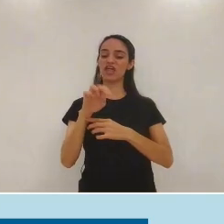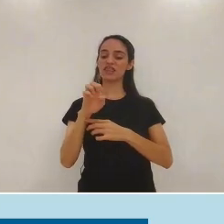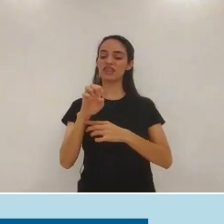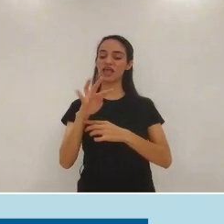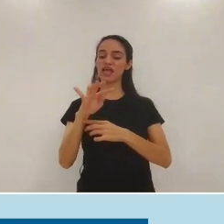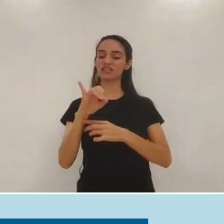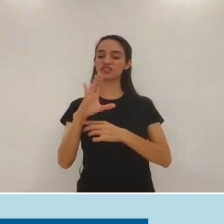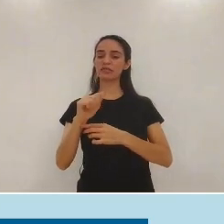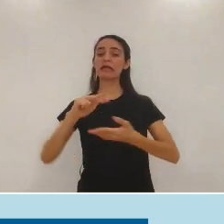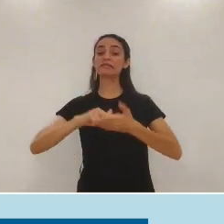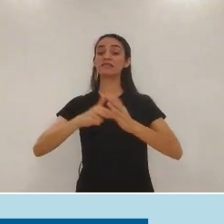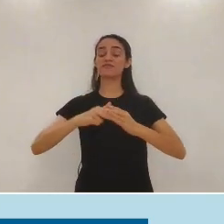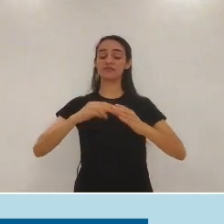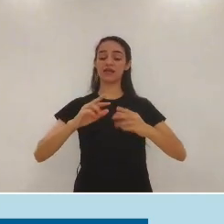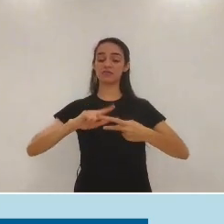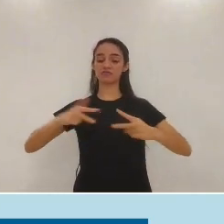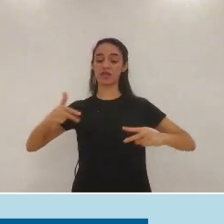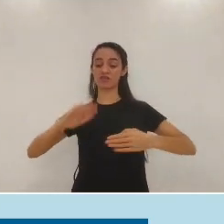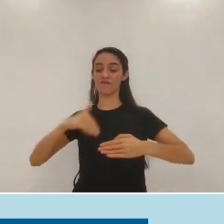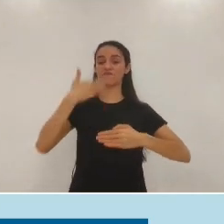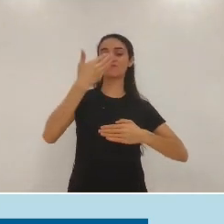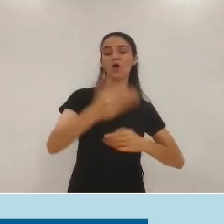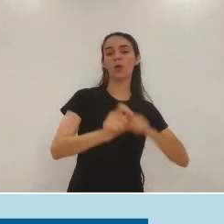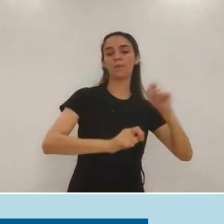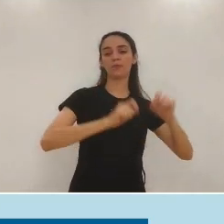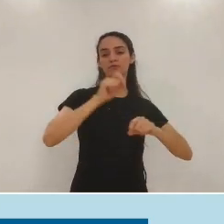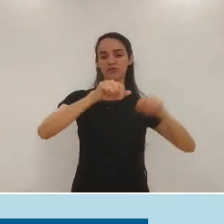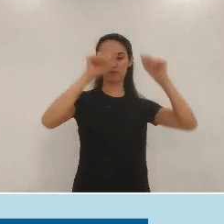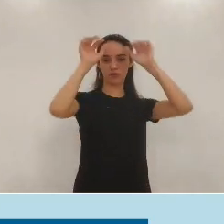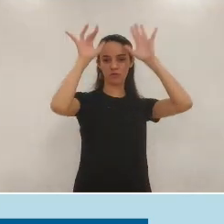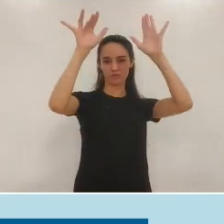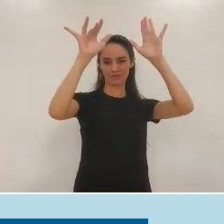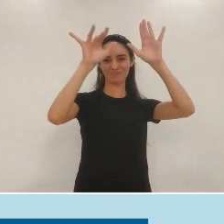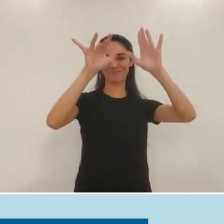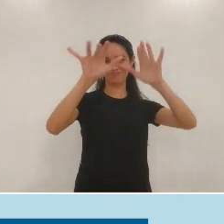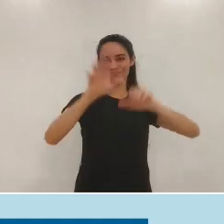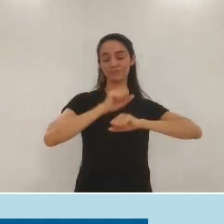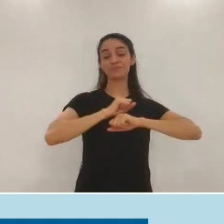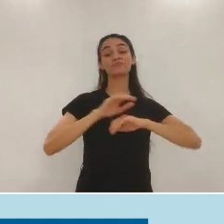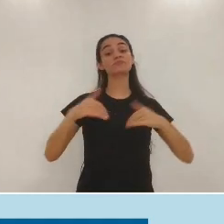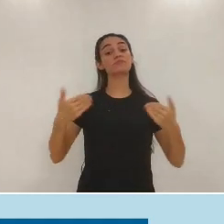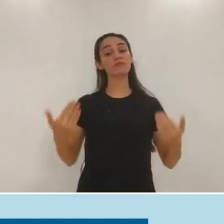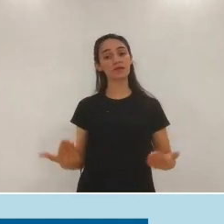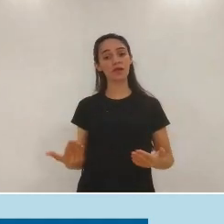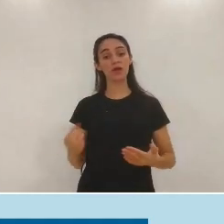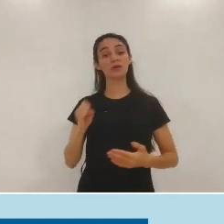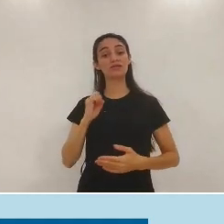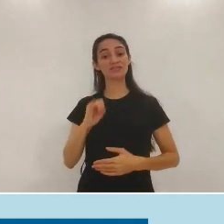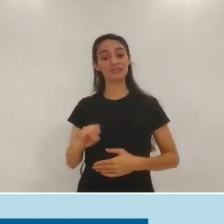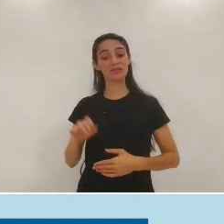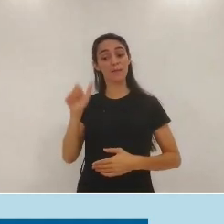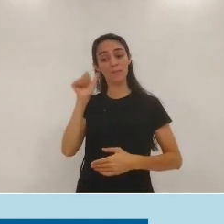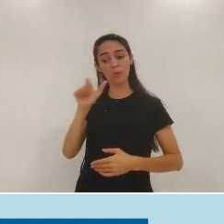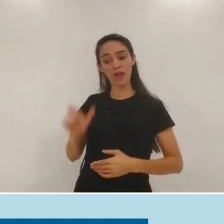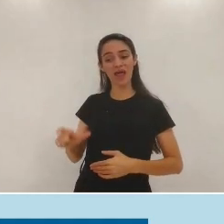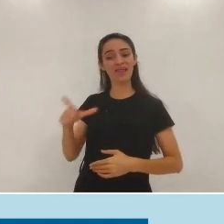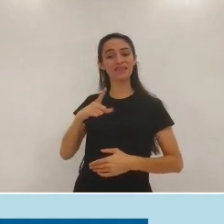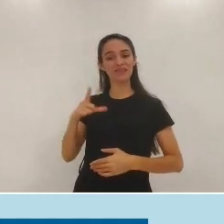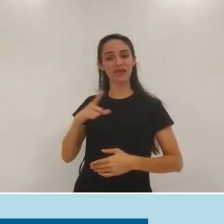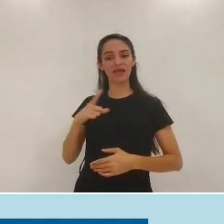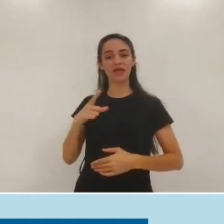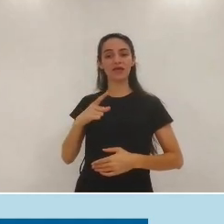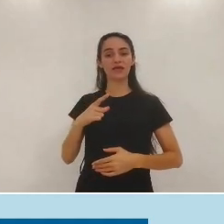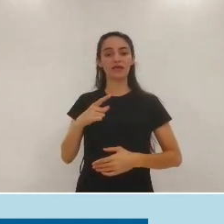é uma mulher com síndrome de Ehlers-Danlos, ela vai ter o quê? Inflamação crônica de baixo grau. Ai, estou